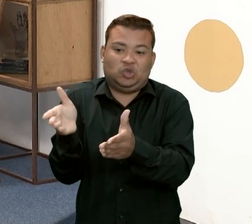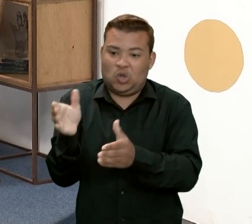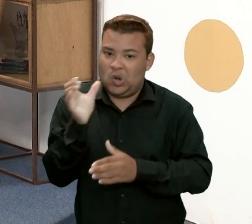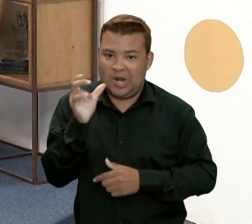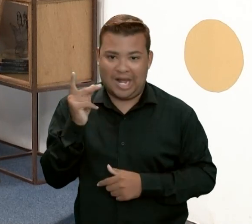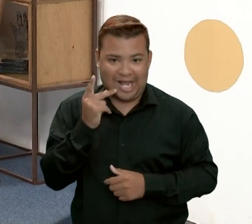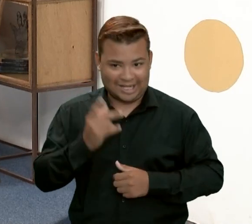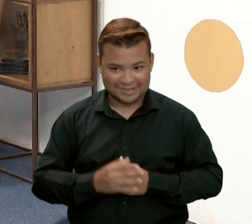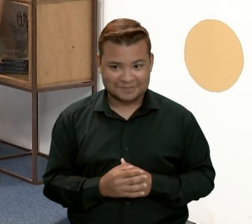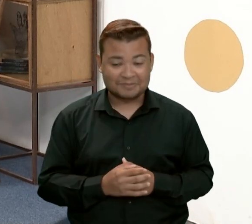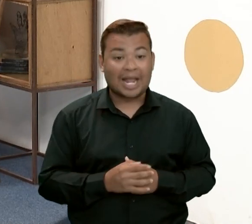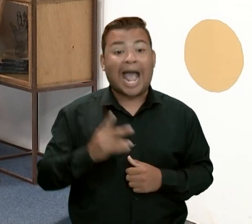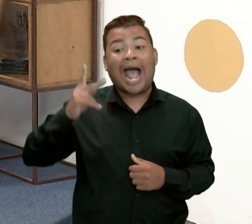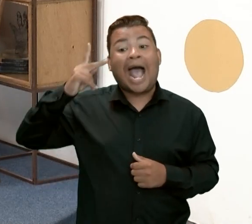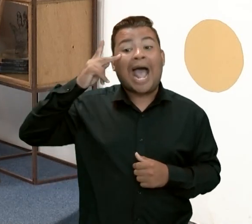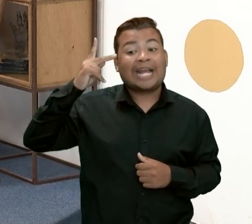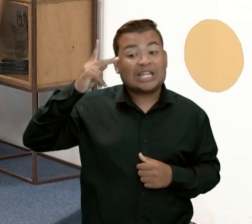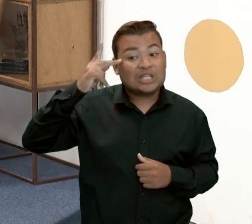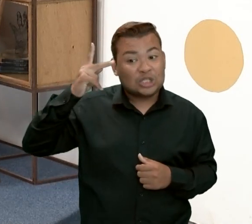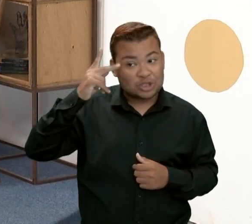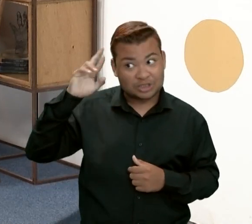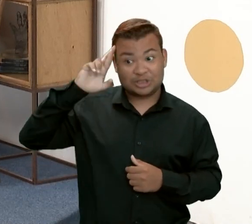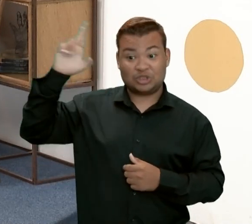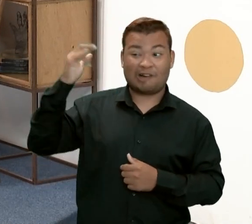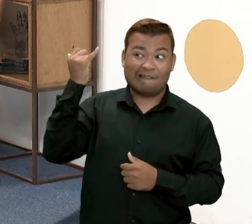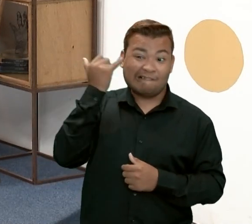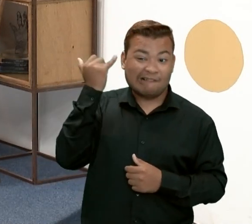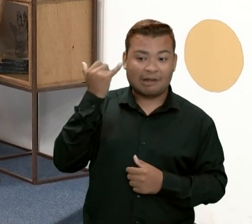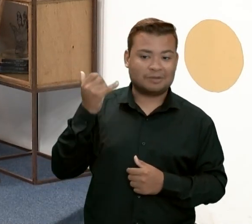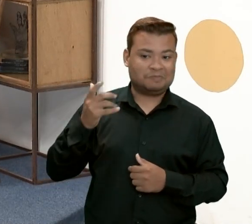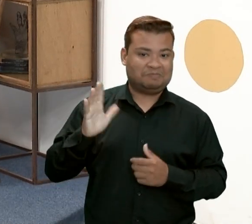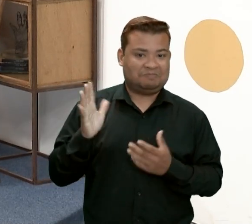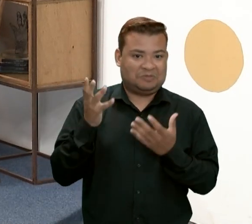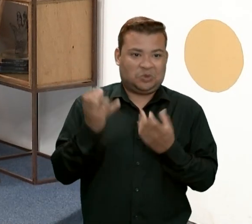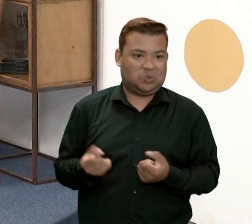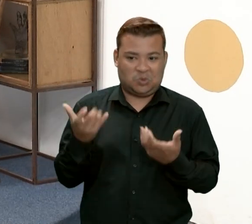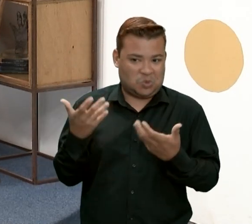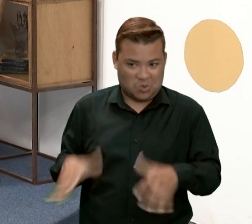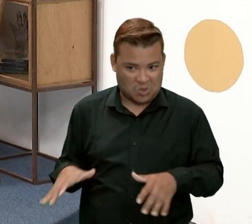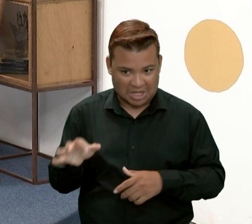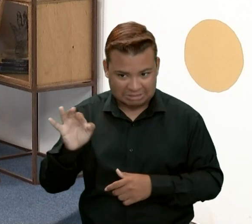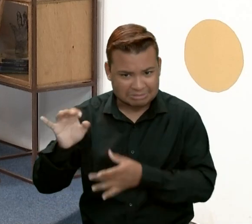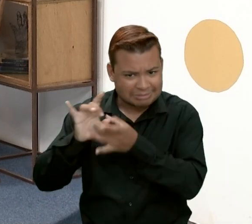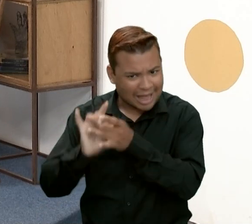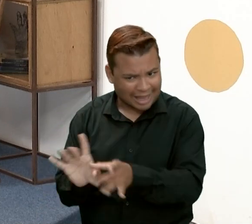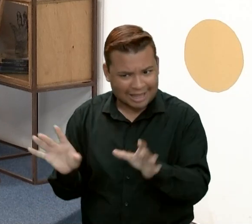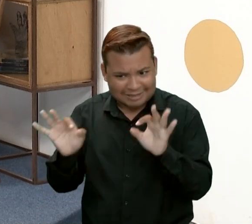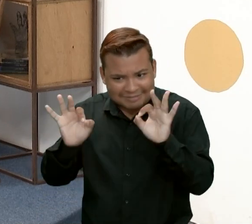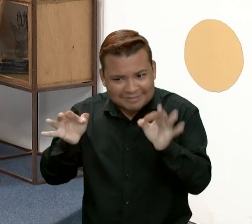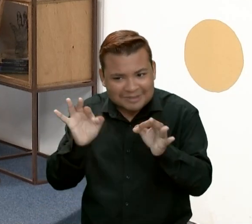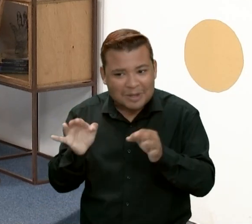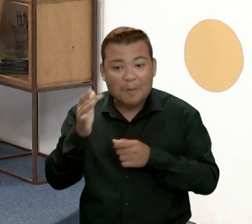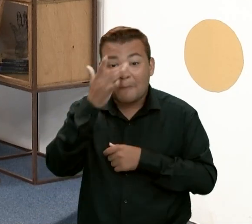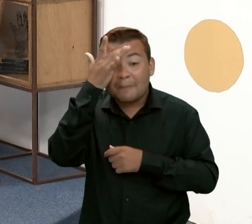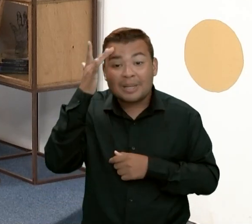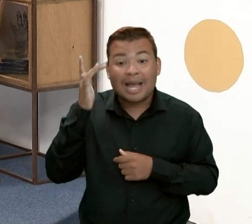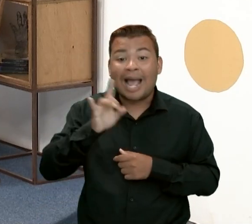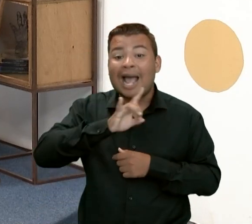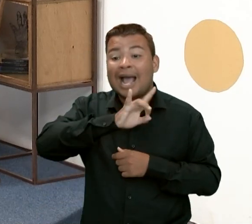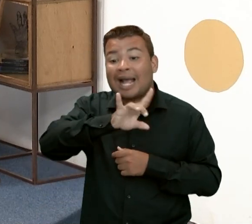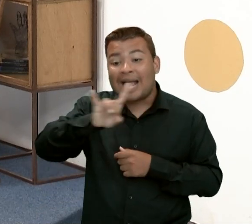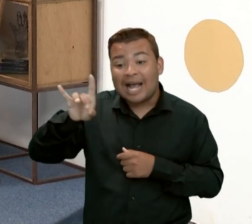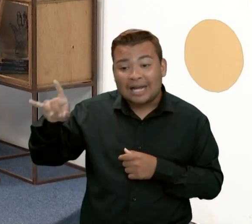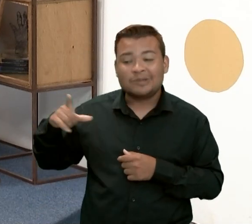Aqui não está aberta para esse tipo de alimentação, não. E está normal, né, professora Tânia? É isso mesmo. Cada indivíduo ele tem uma